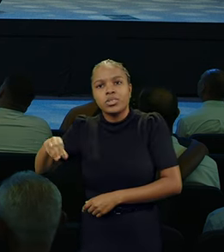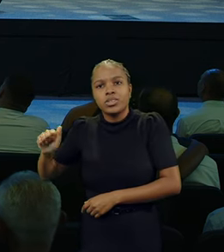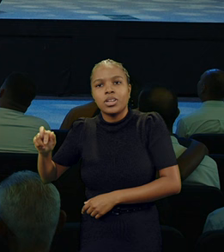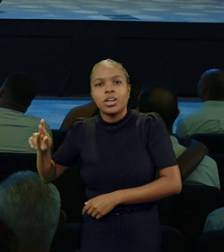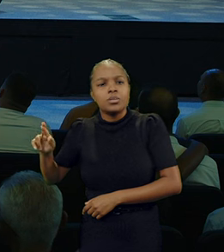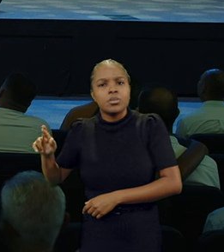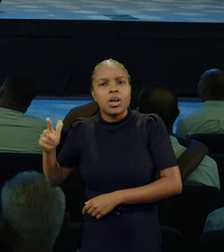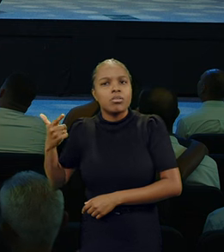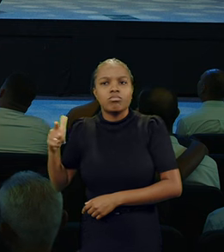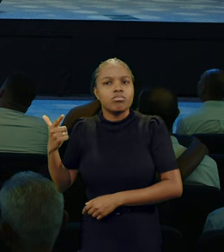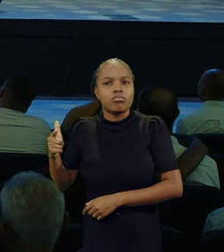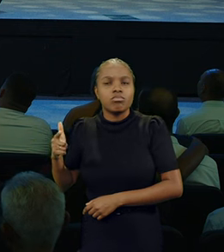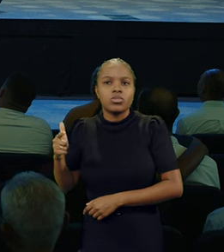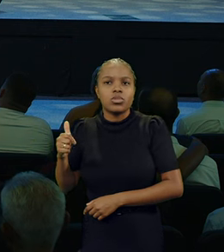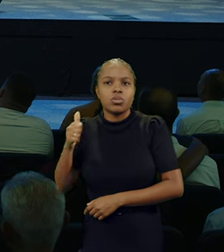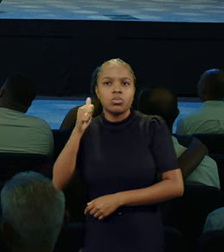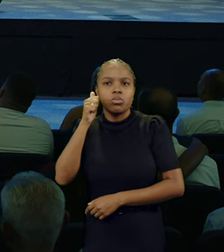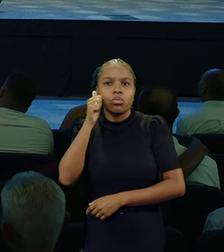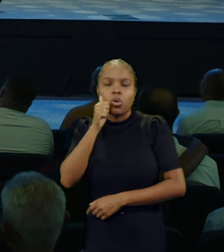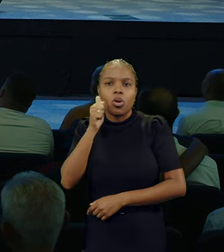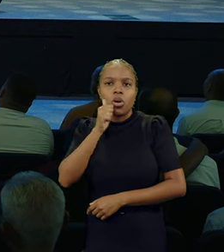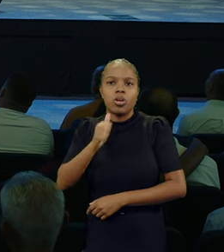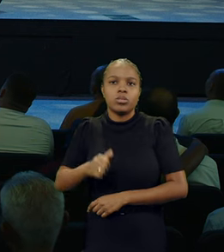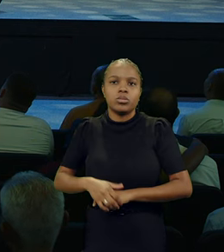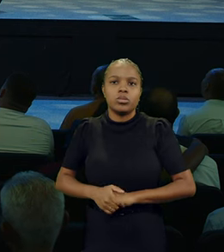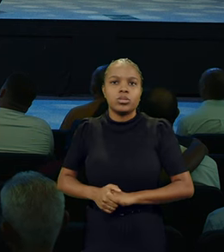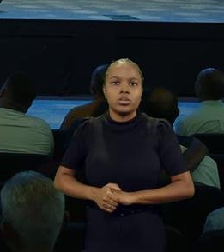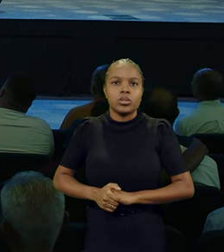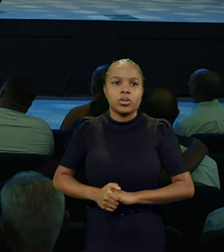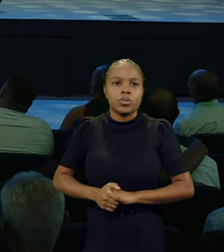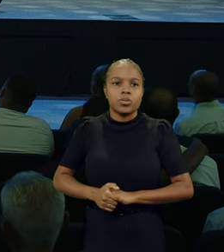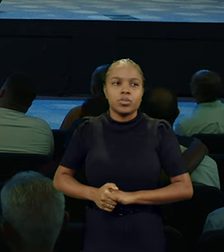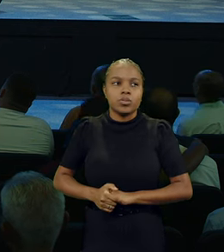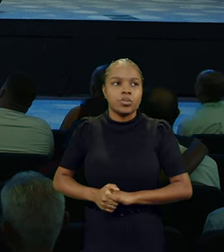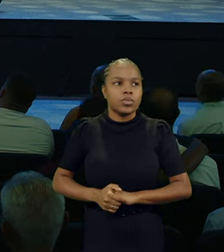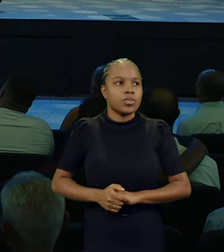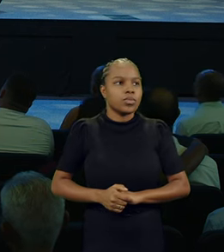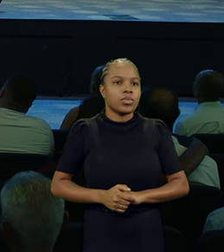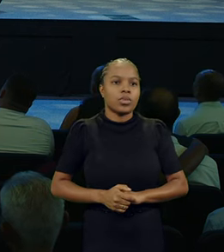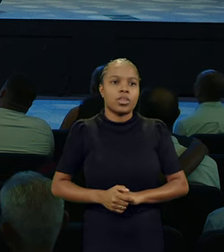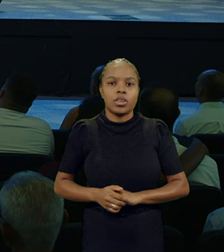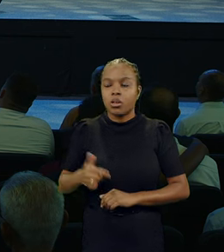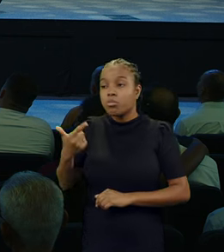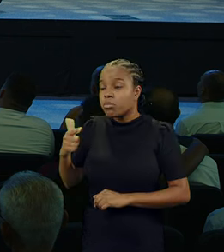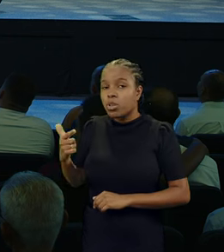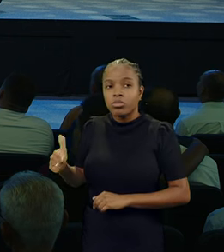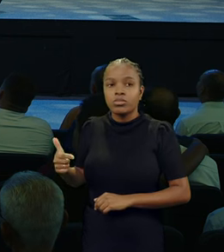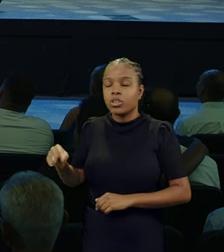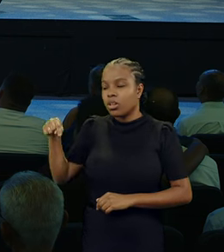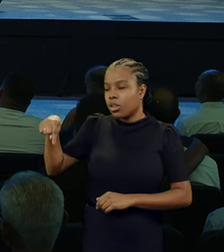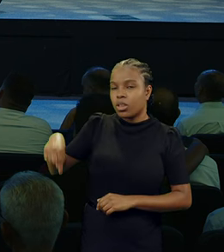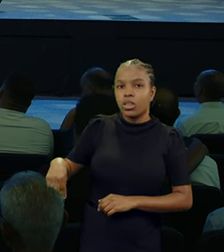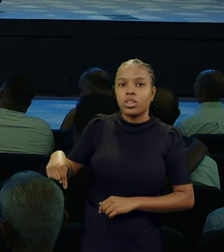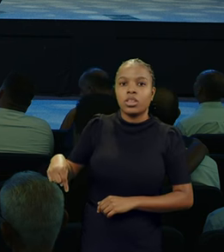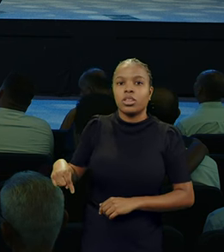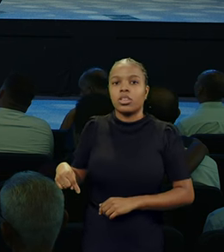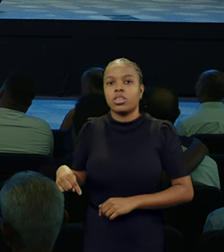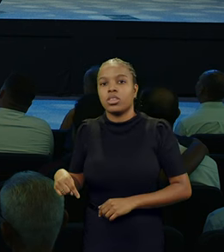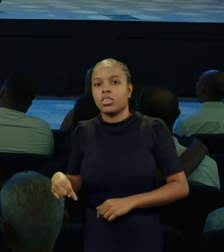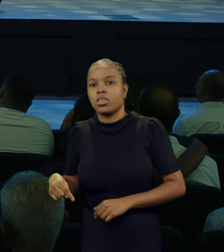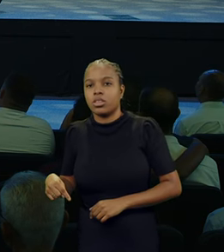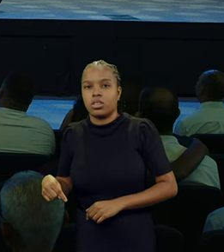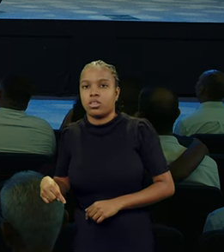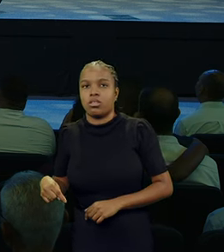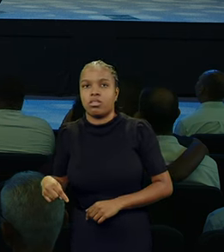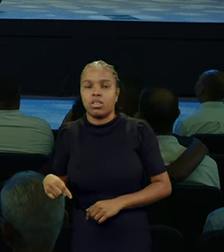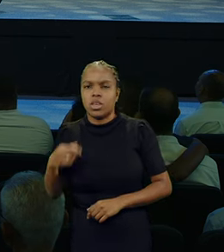mulher. Ele procura e os homens dizem: aqui não existe nenhuma